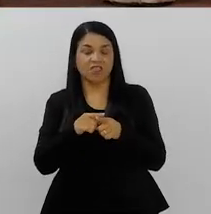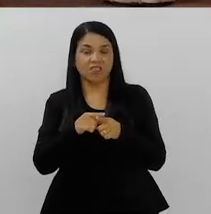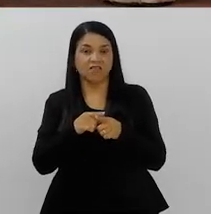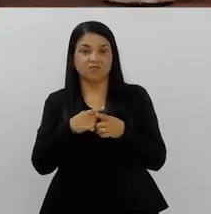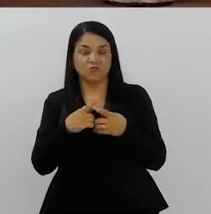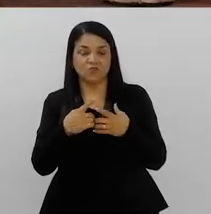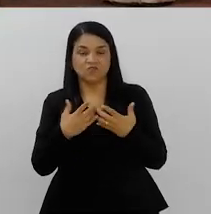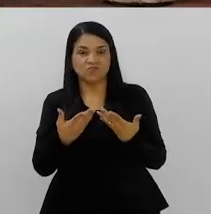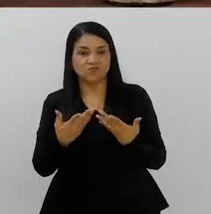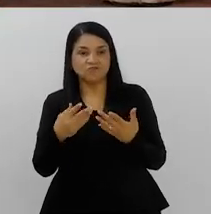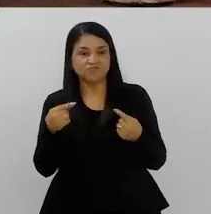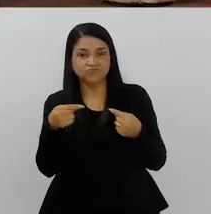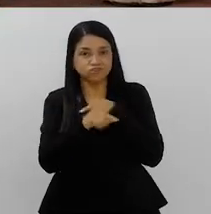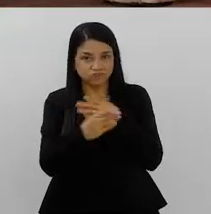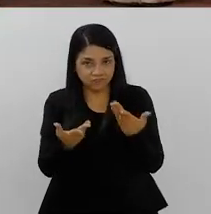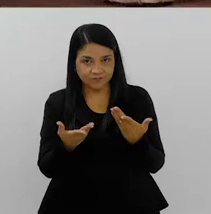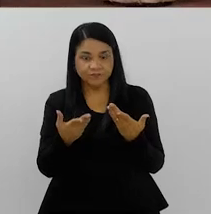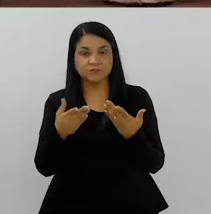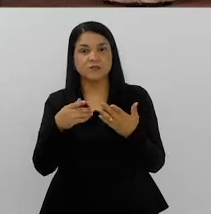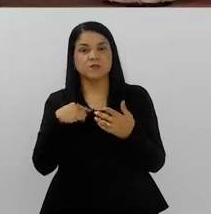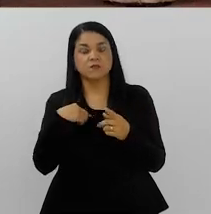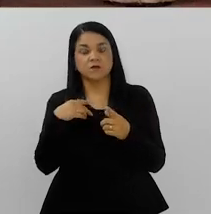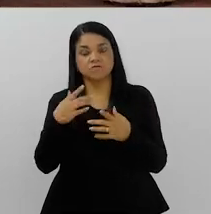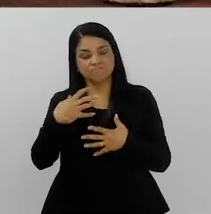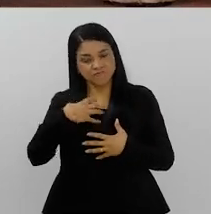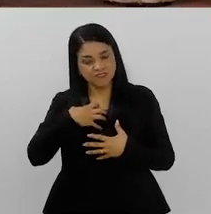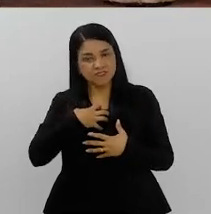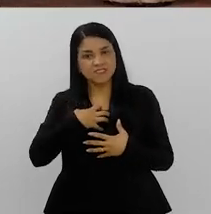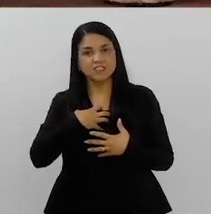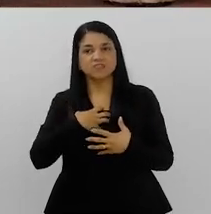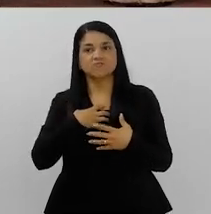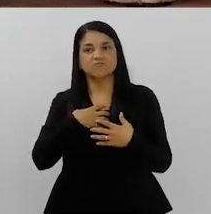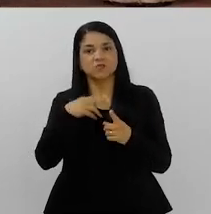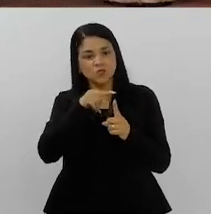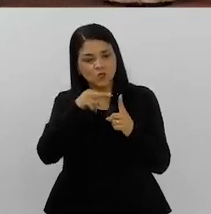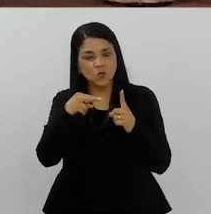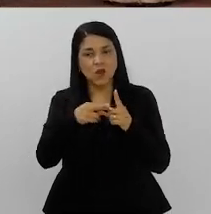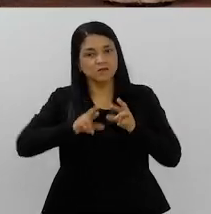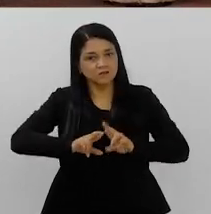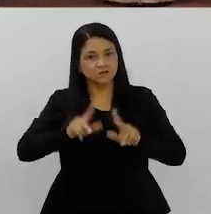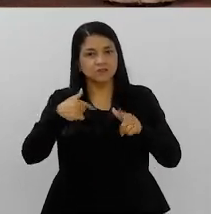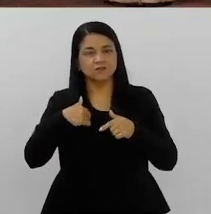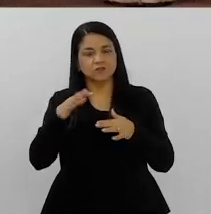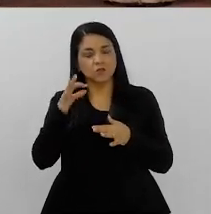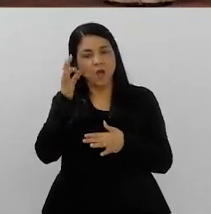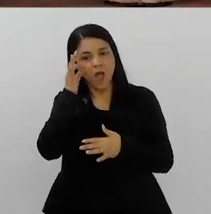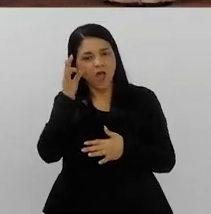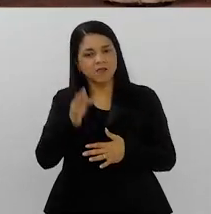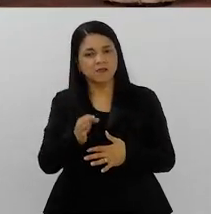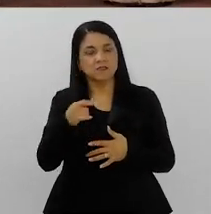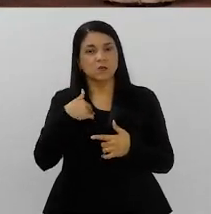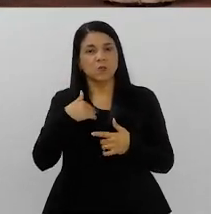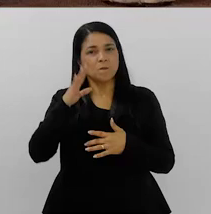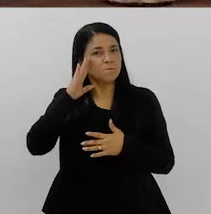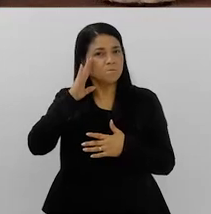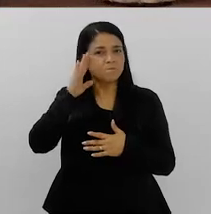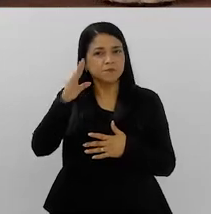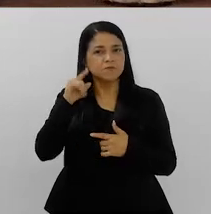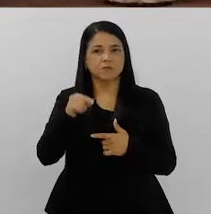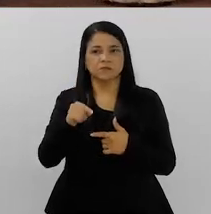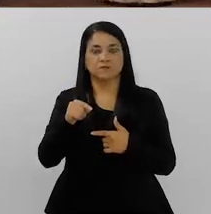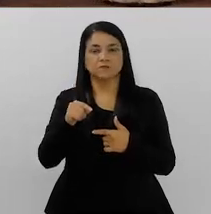experiência pessoal sua que fez você ter esse olhar para e o que me chamou atenção Ô Jaqueline É